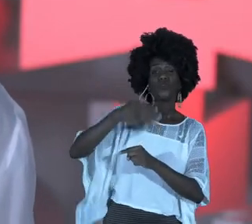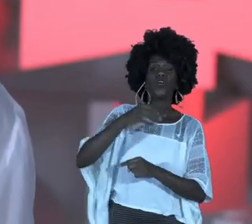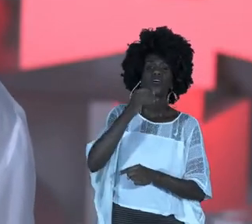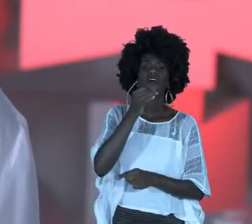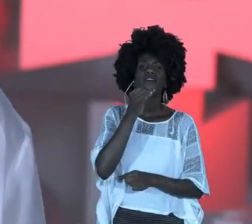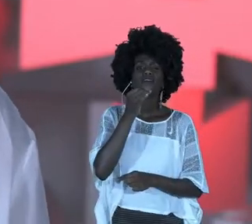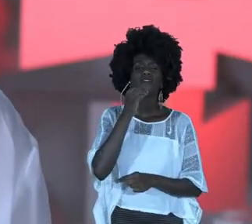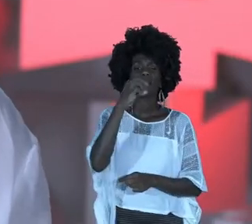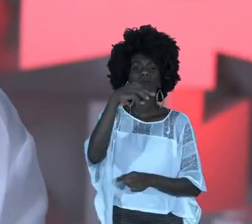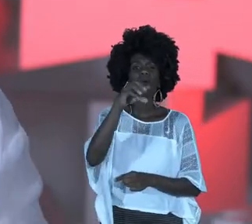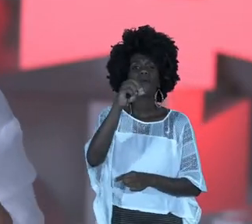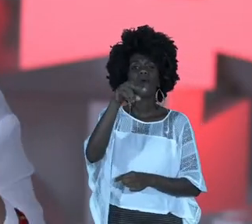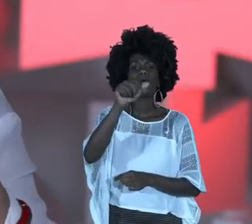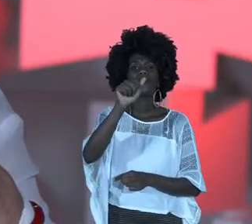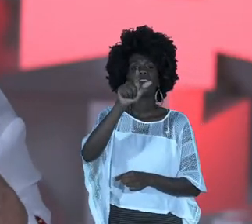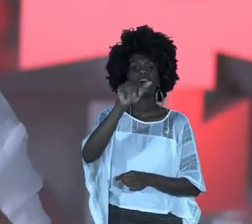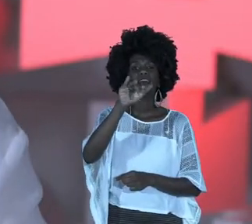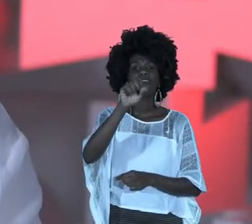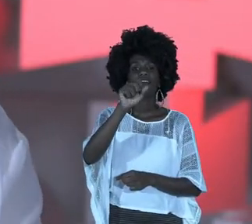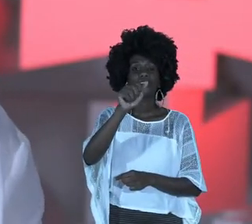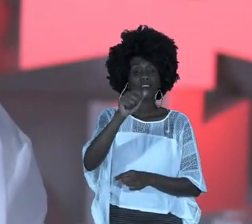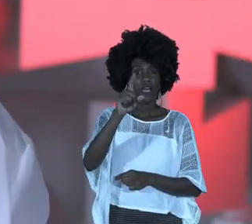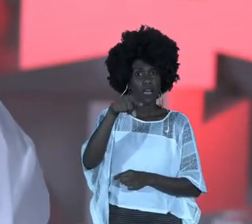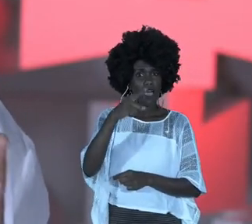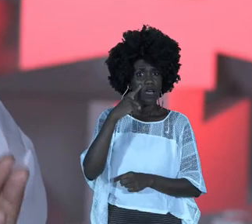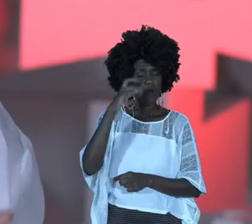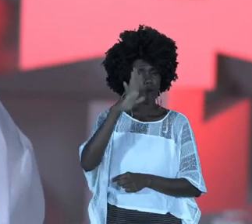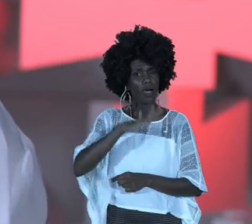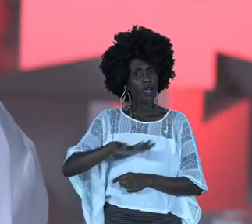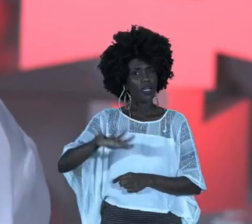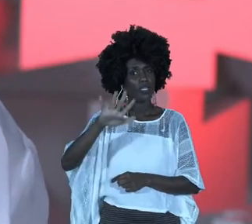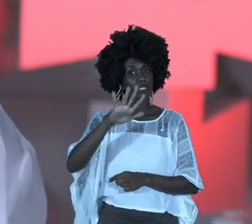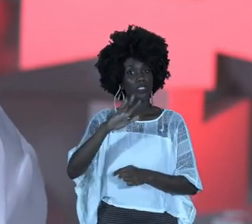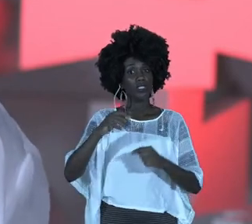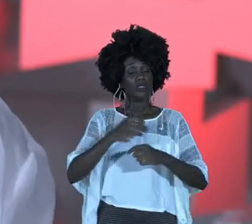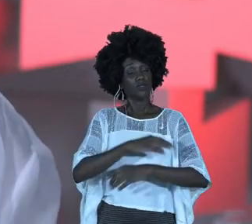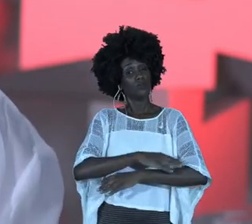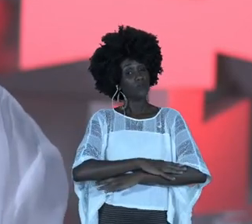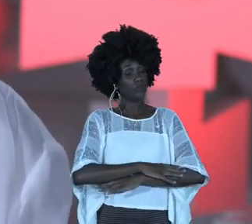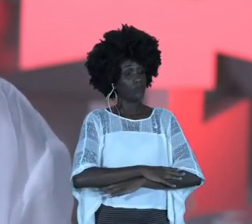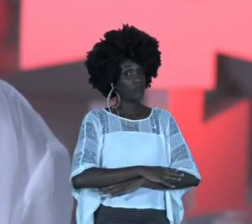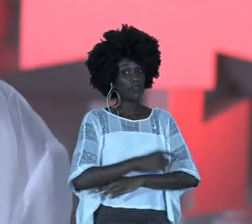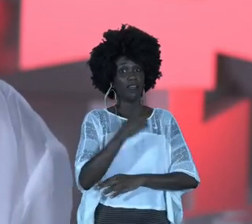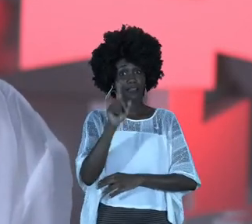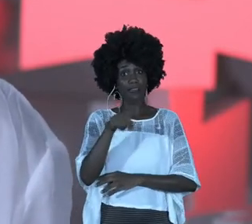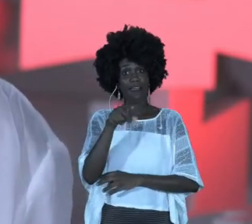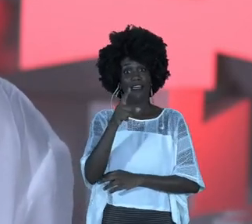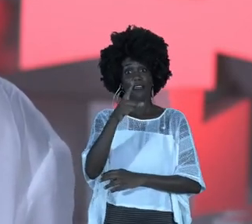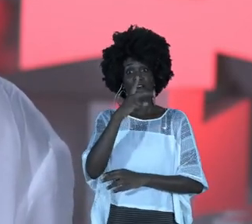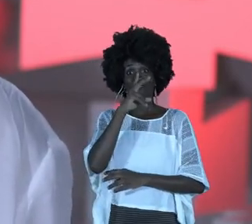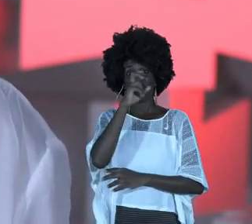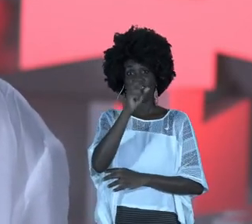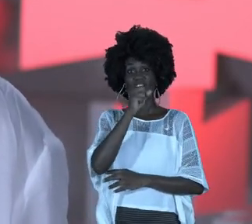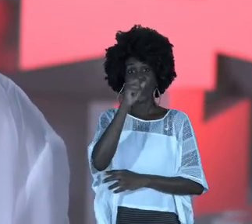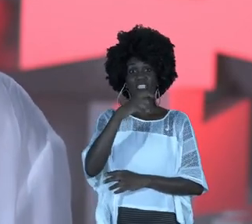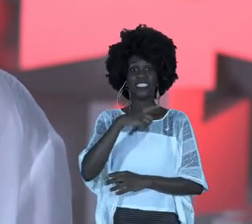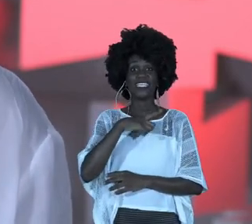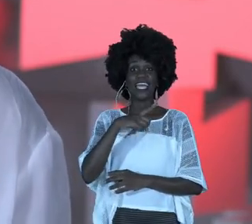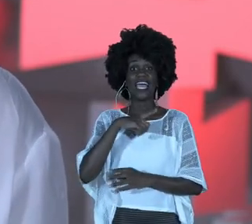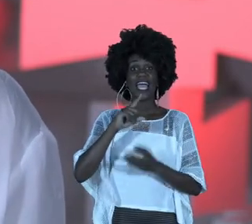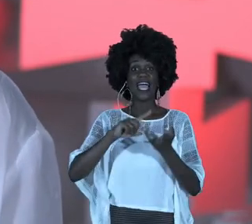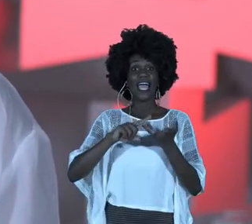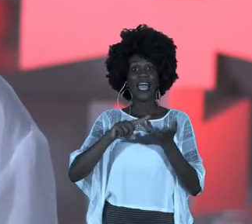Lisa é uma figura muito destacada dentro de uma paisagem mais retraída,